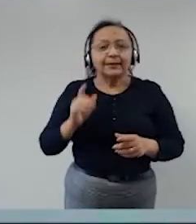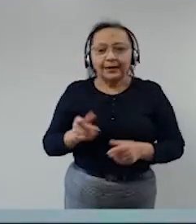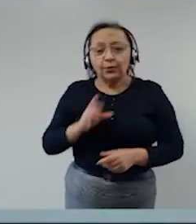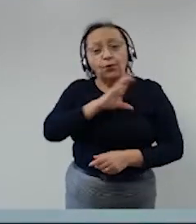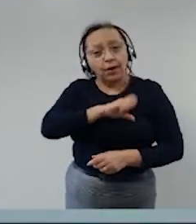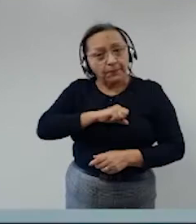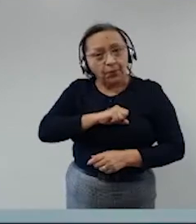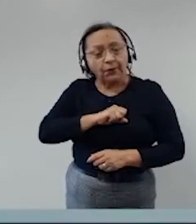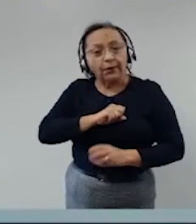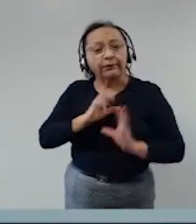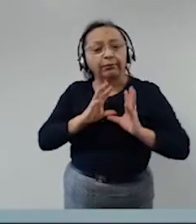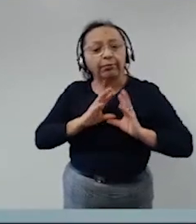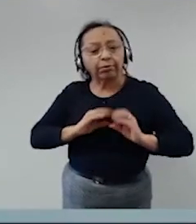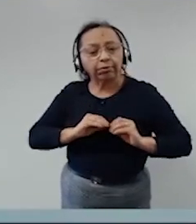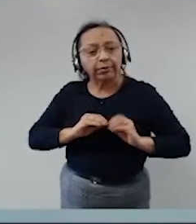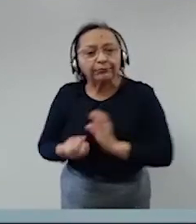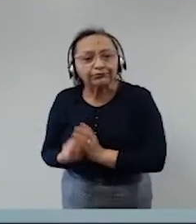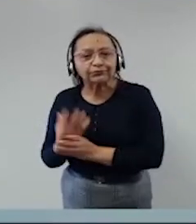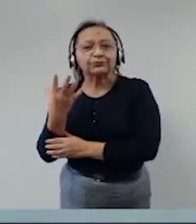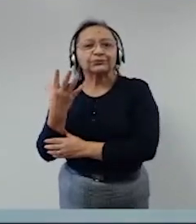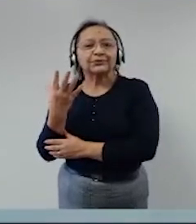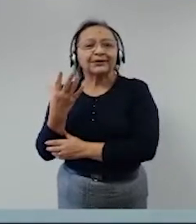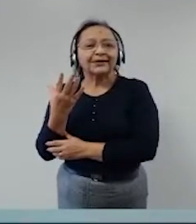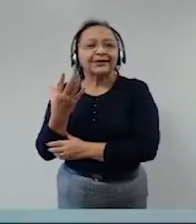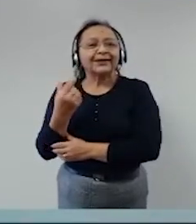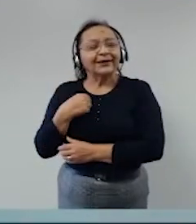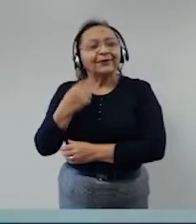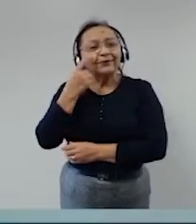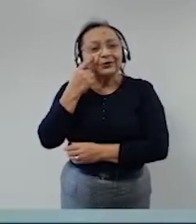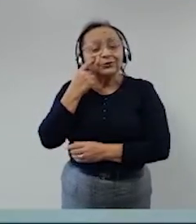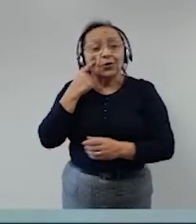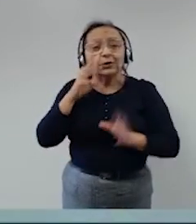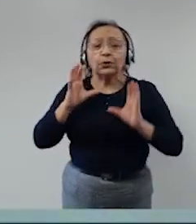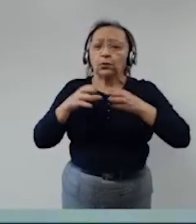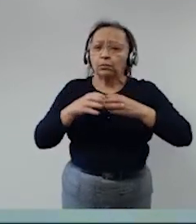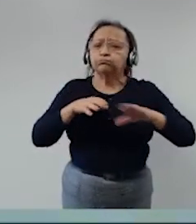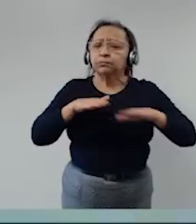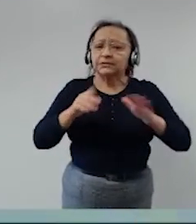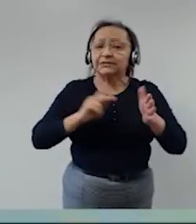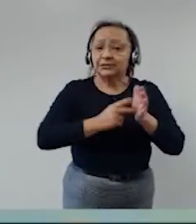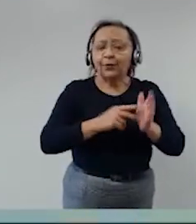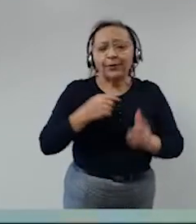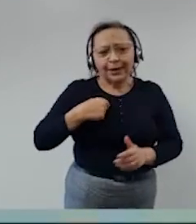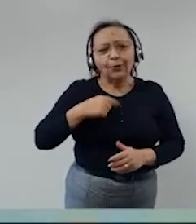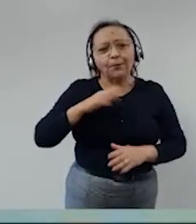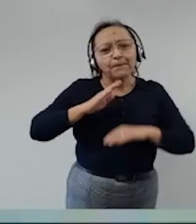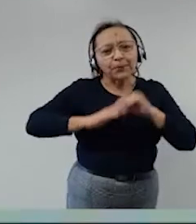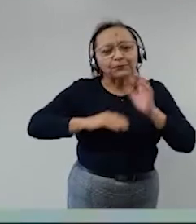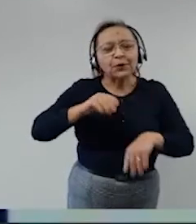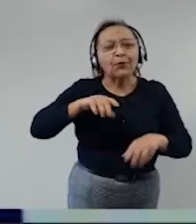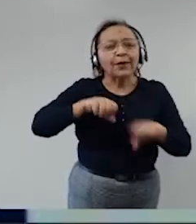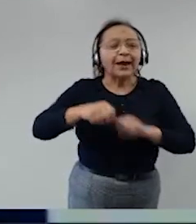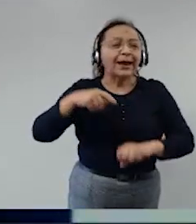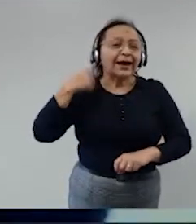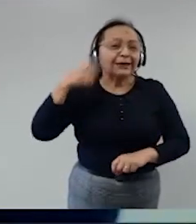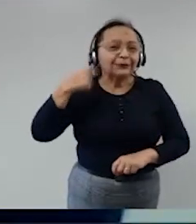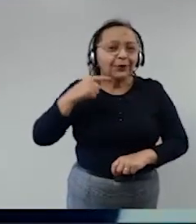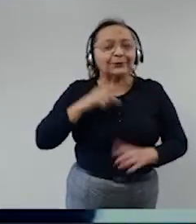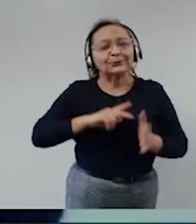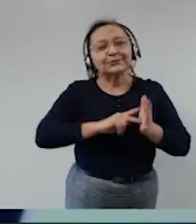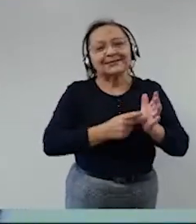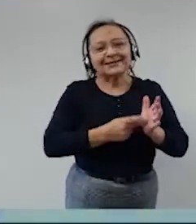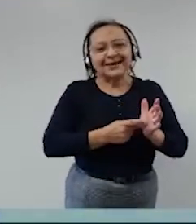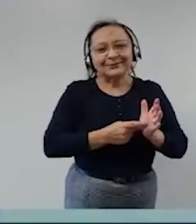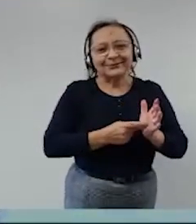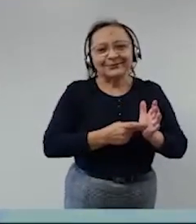germinar. E eu trago a reflexão de todos e do movimento sindical, porque sou advogada exatamente de sindicatos de